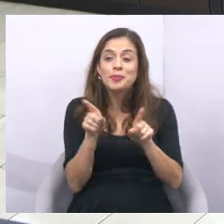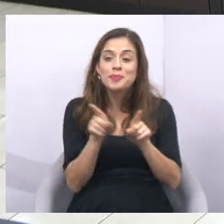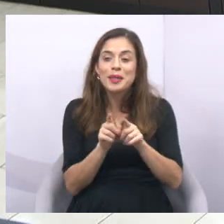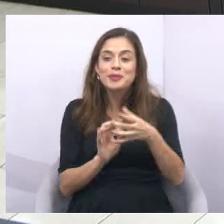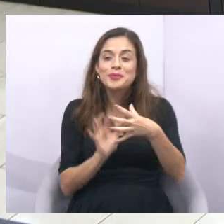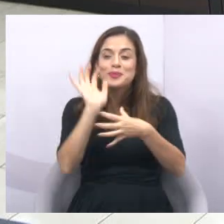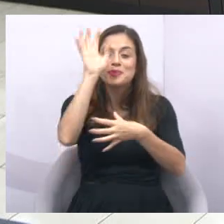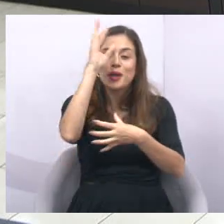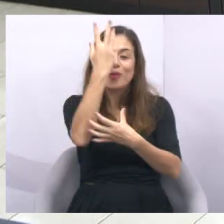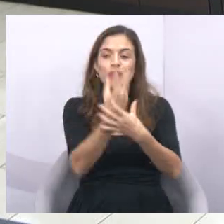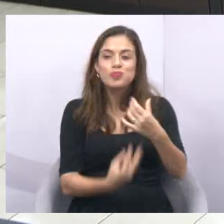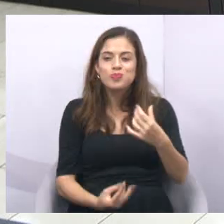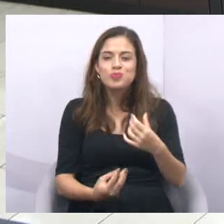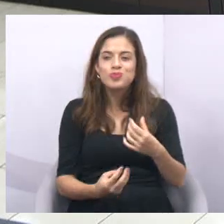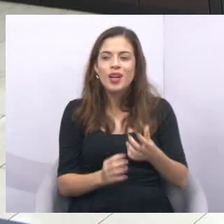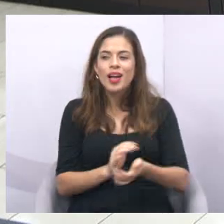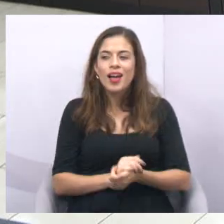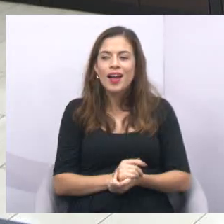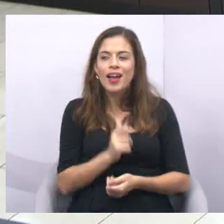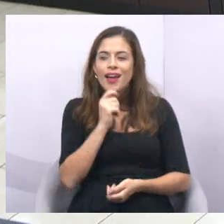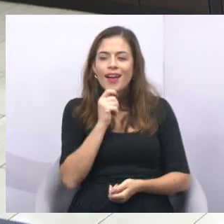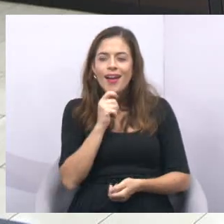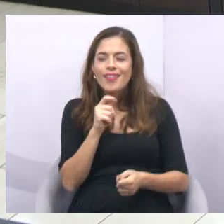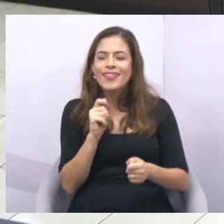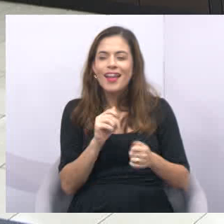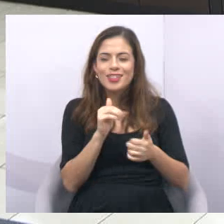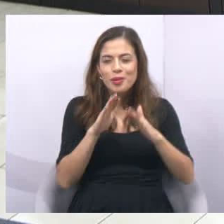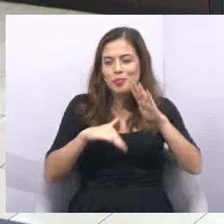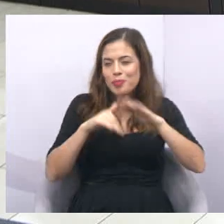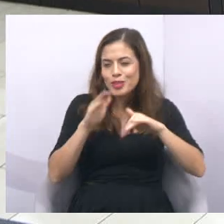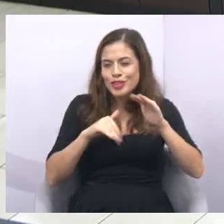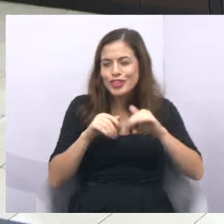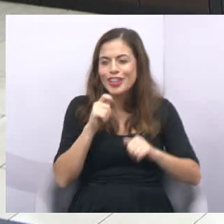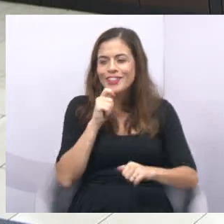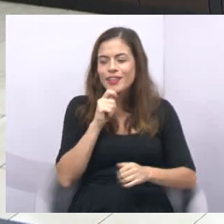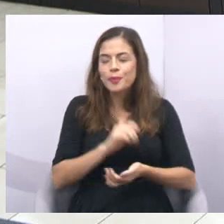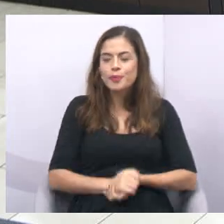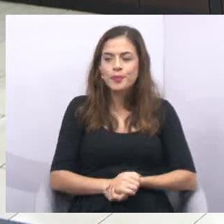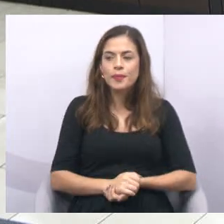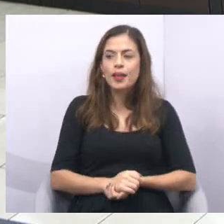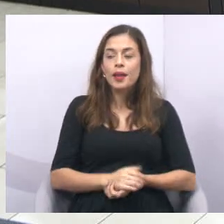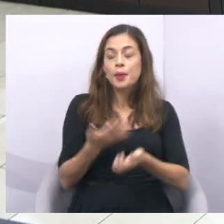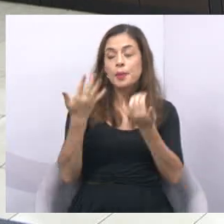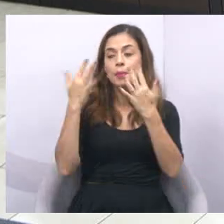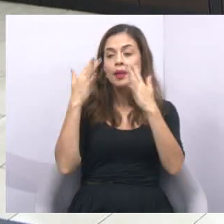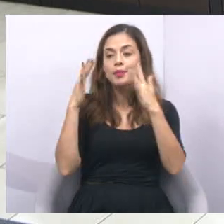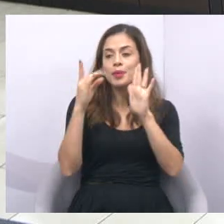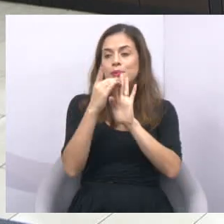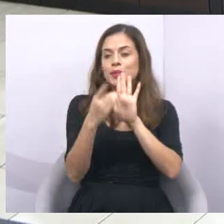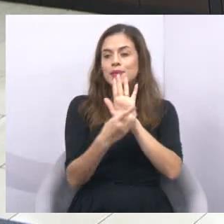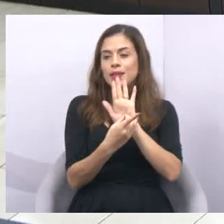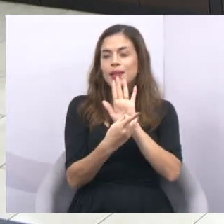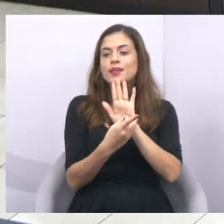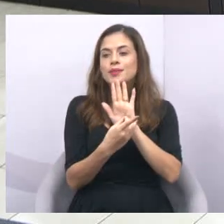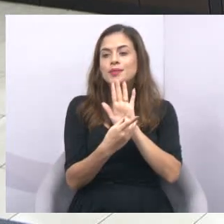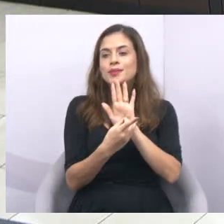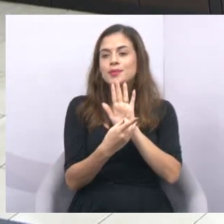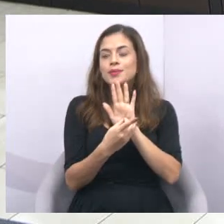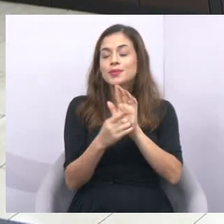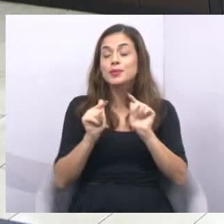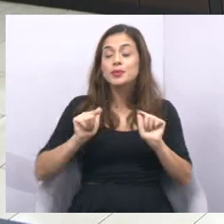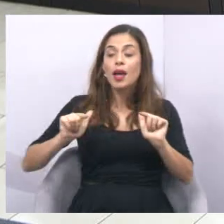né? Não adianta, ainda está em atividade. E parabenizá-lo por esse decreto que